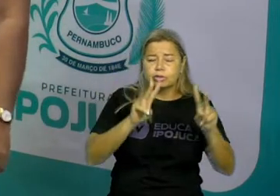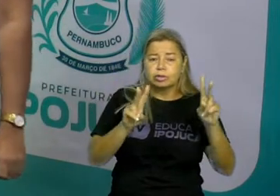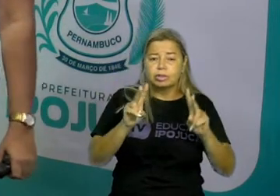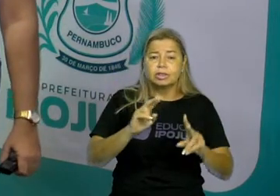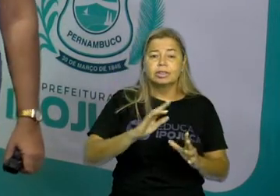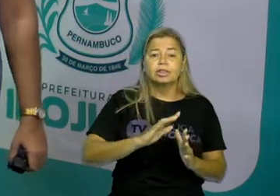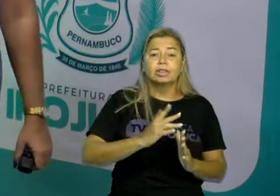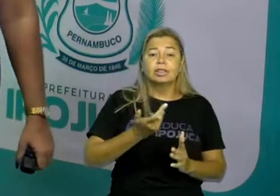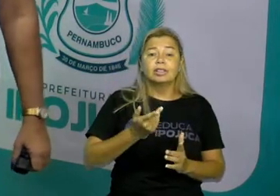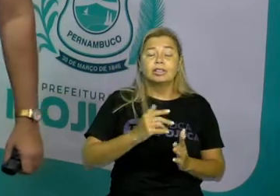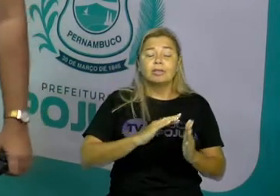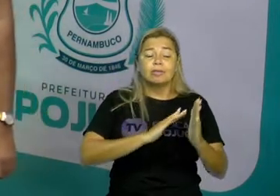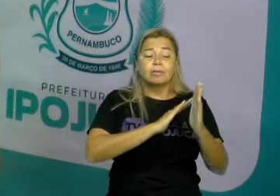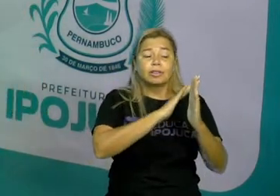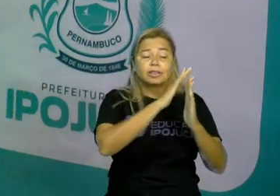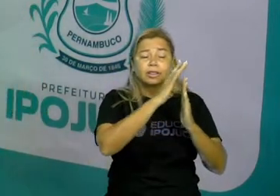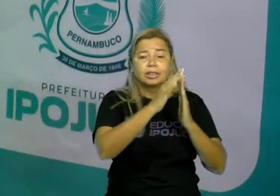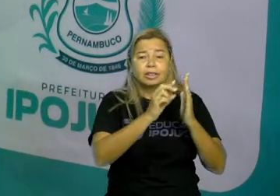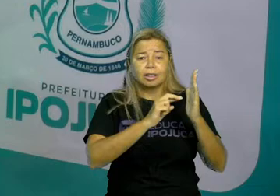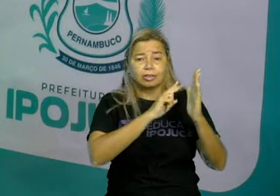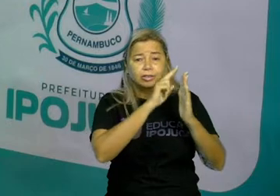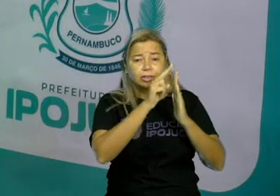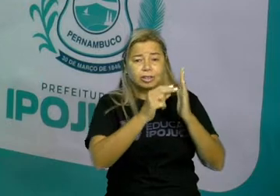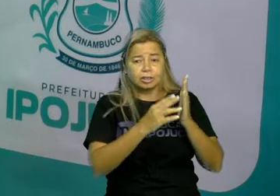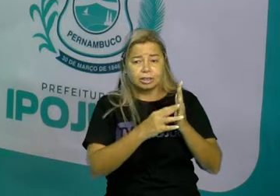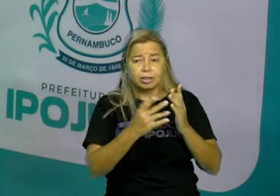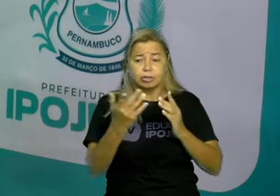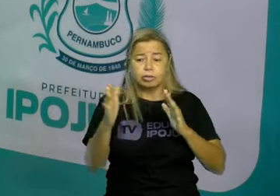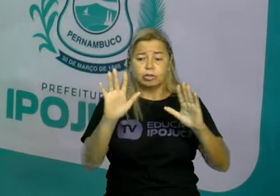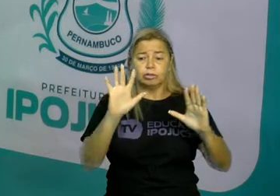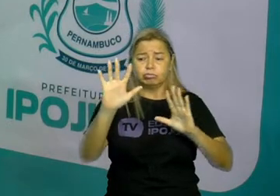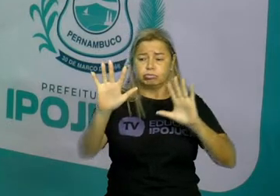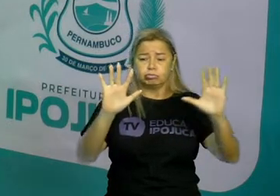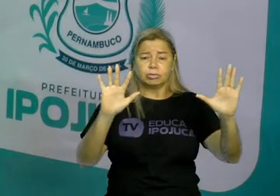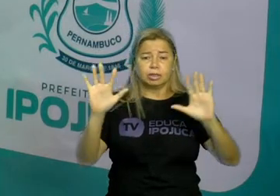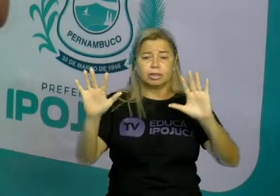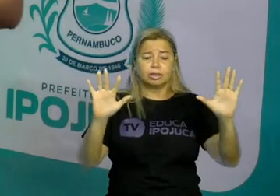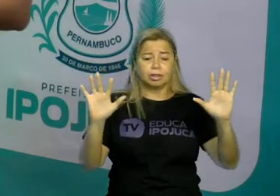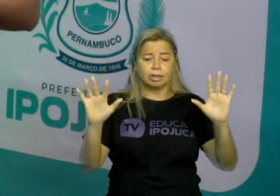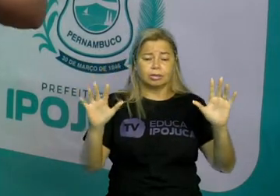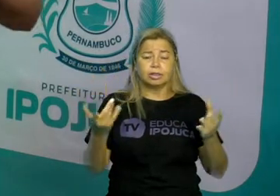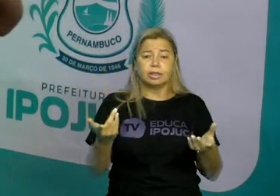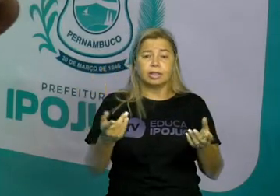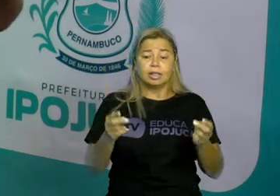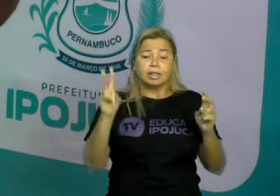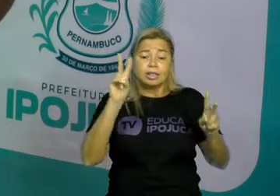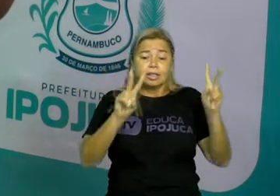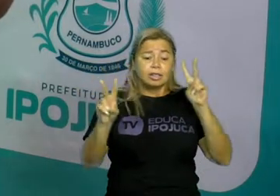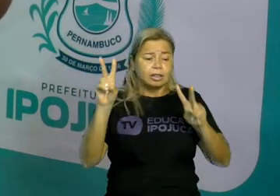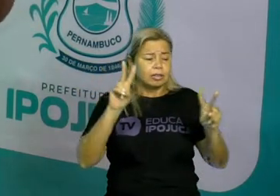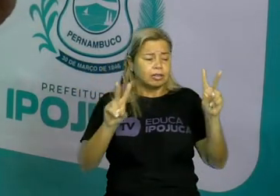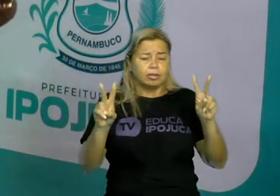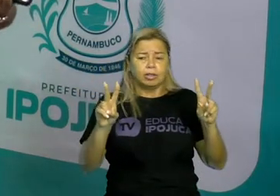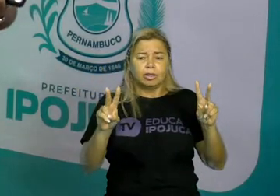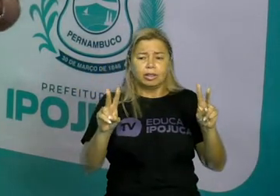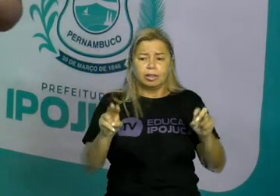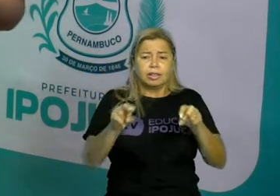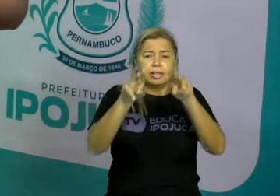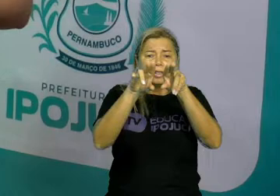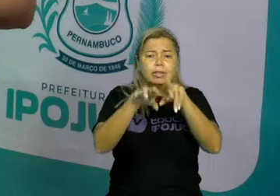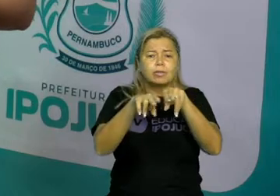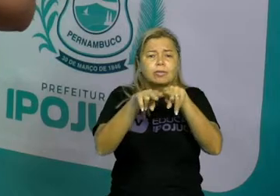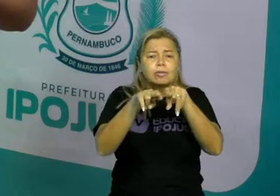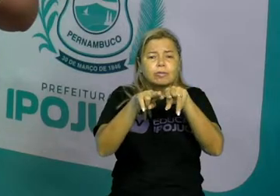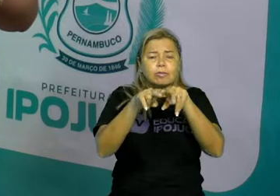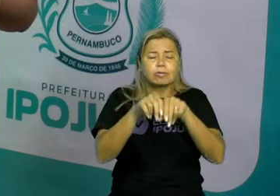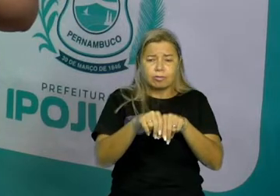do mesmo tamanho. Então a gente coloca aqui, ó. As duas figuras são do mesmo tamanho. Mesmo a gente colocando uma mais na frente e uma mais